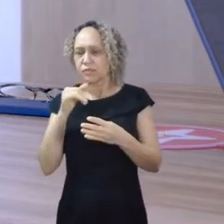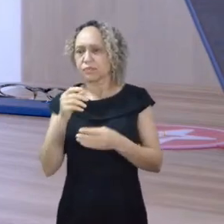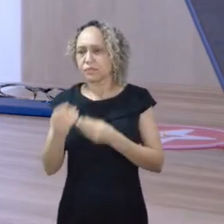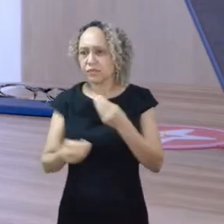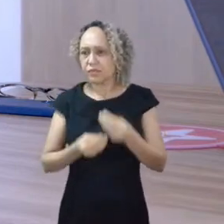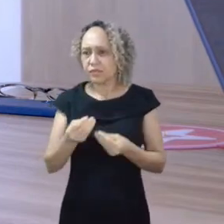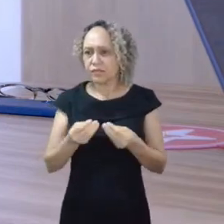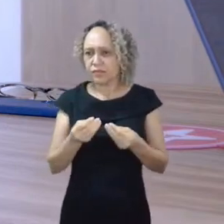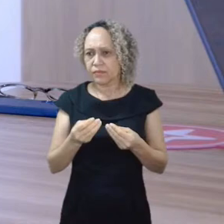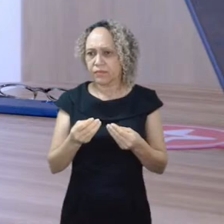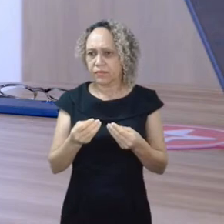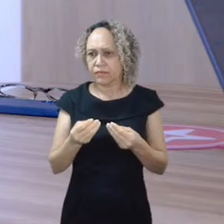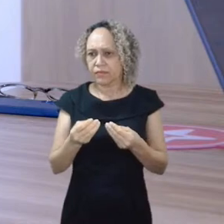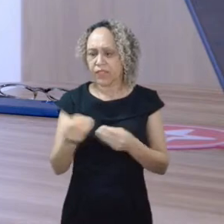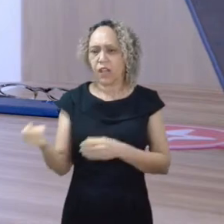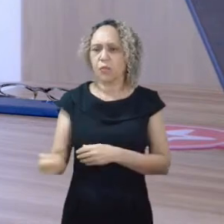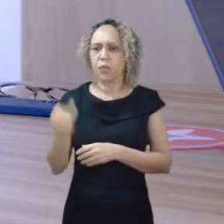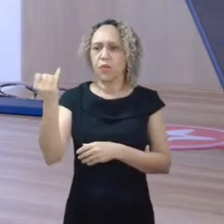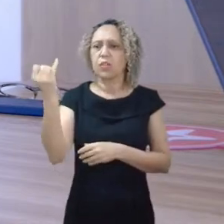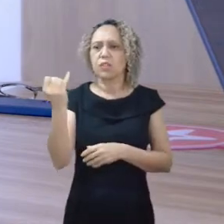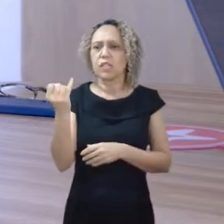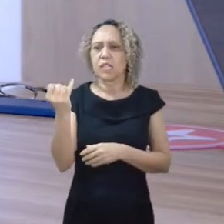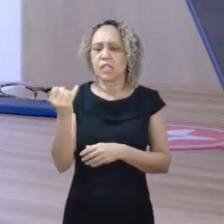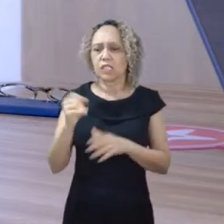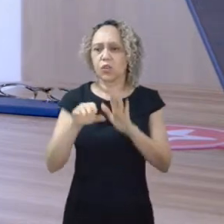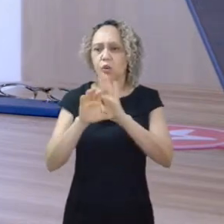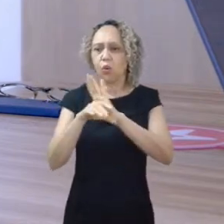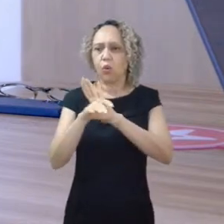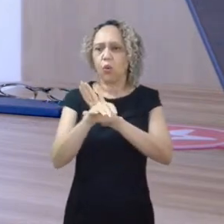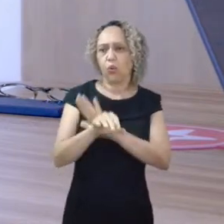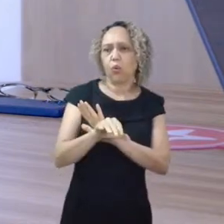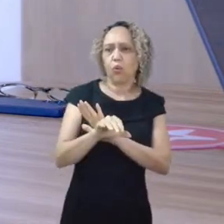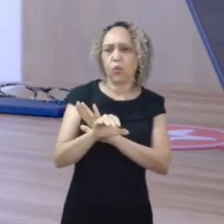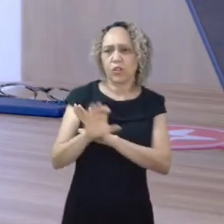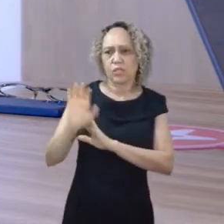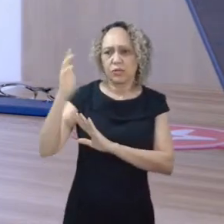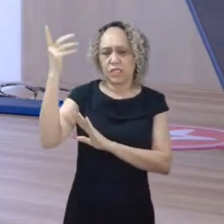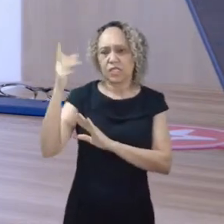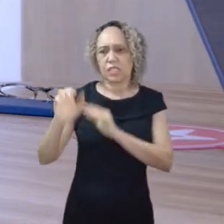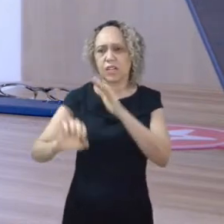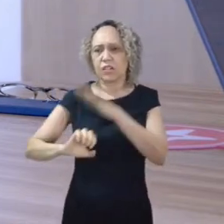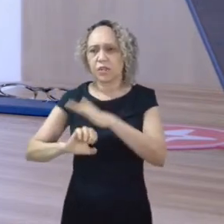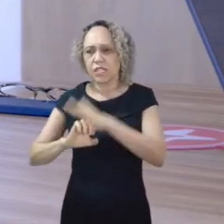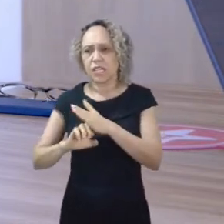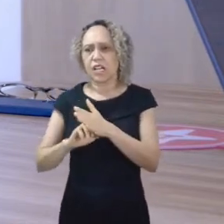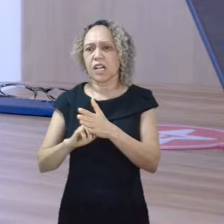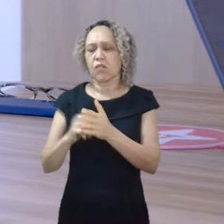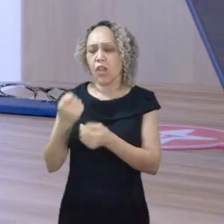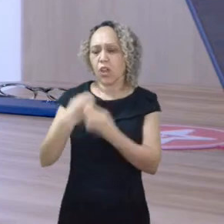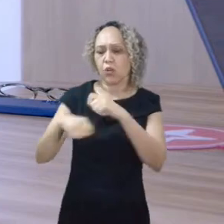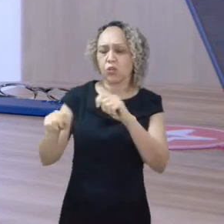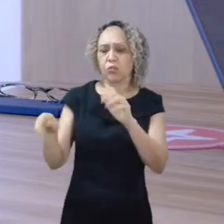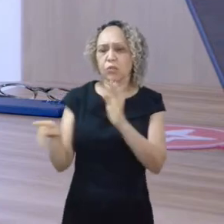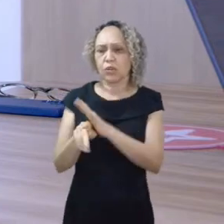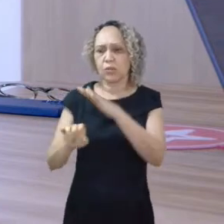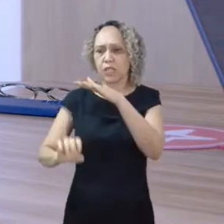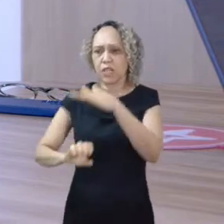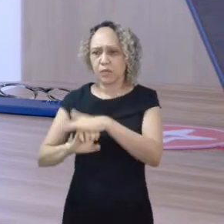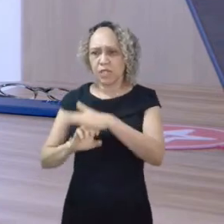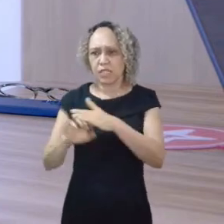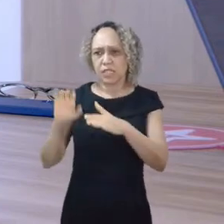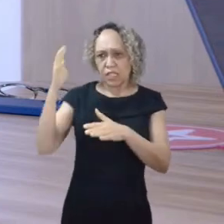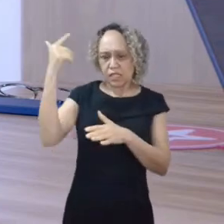é importante mencionar, o Google por uma decisão empresarial, econômica da empresa, decidiu que na eleição de